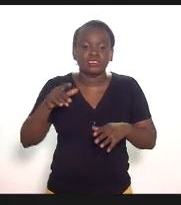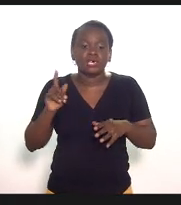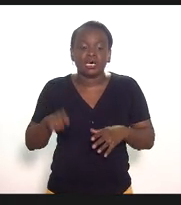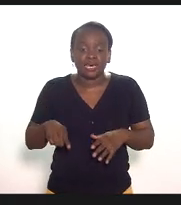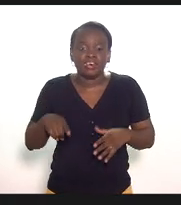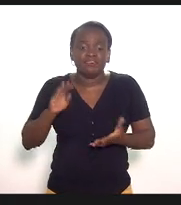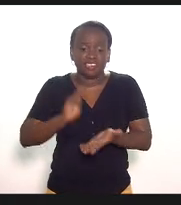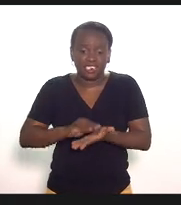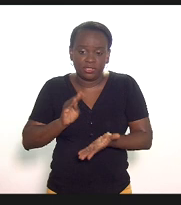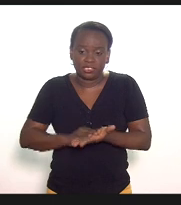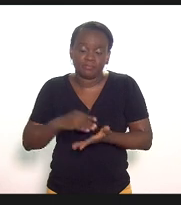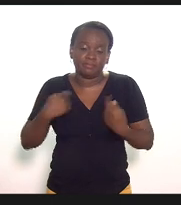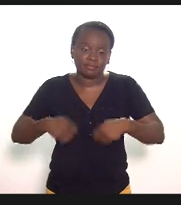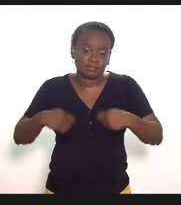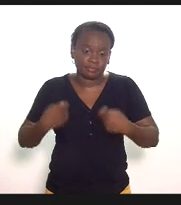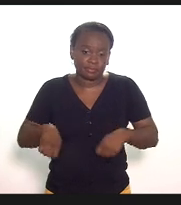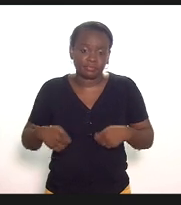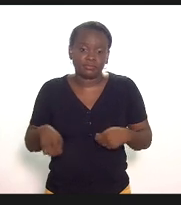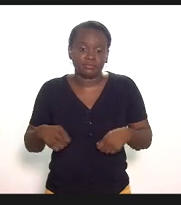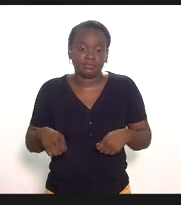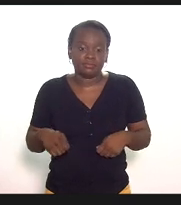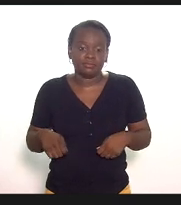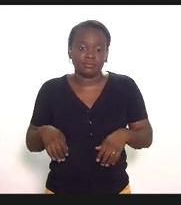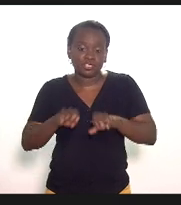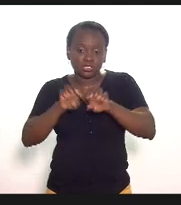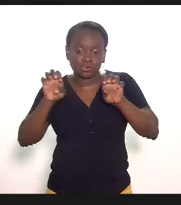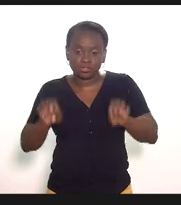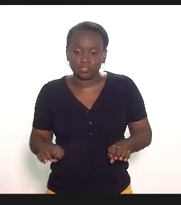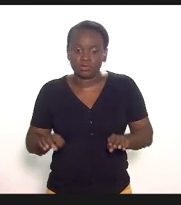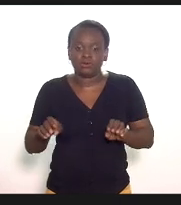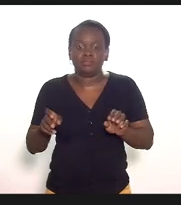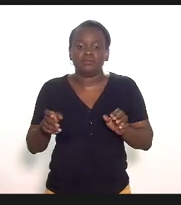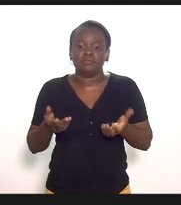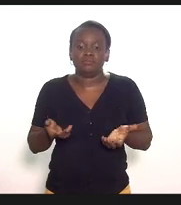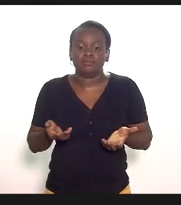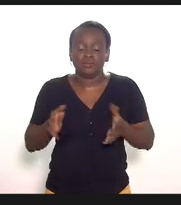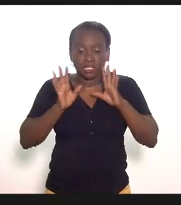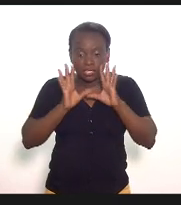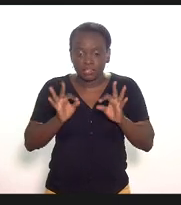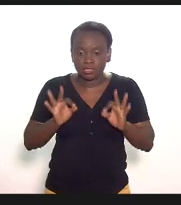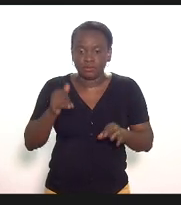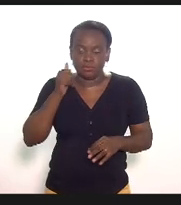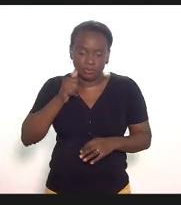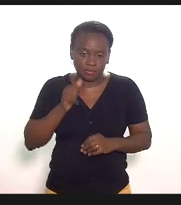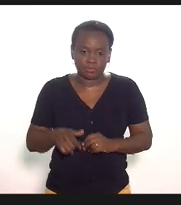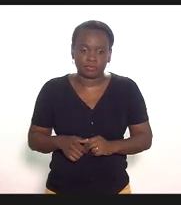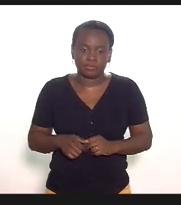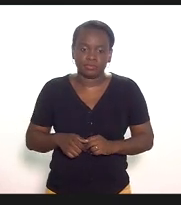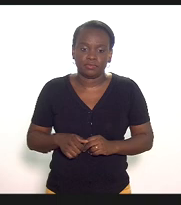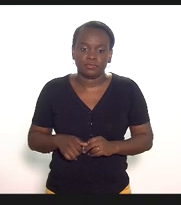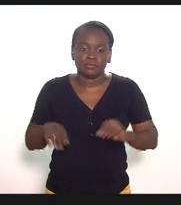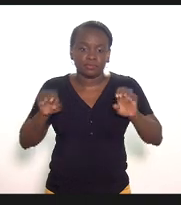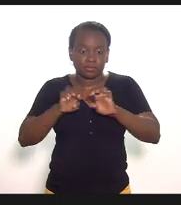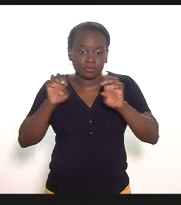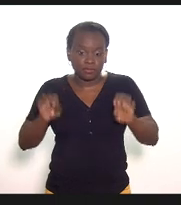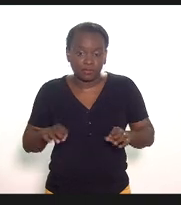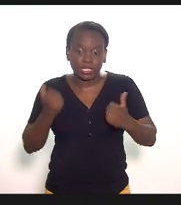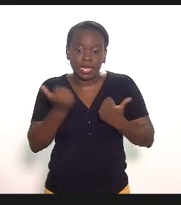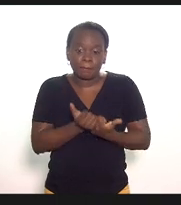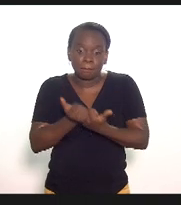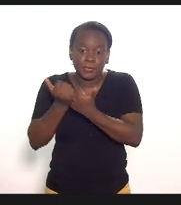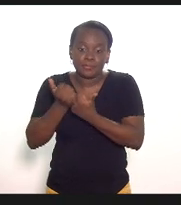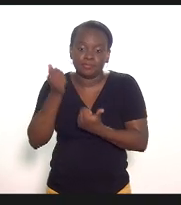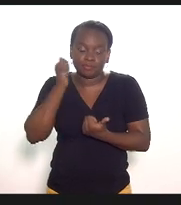que carece de estruturas de atendimento à mulher, estrutura de apoio